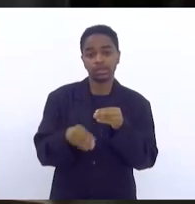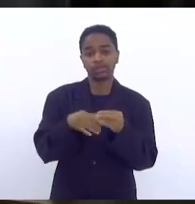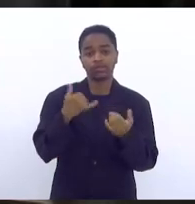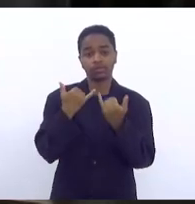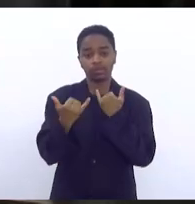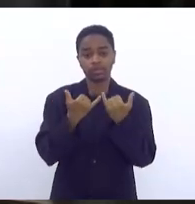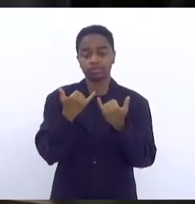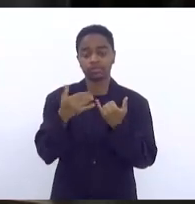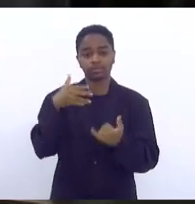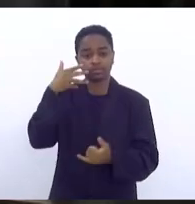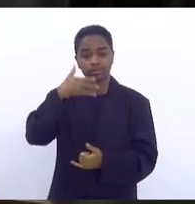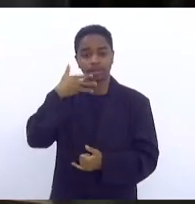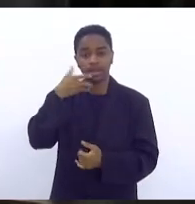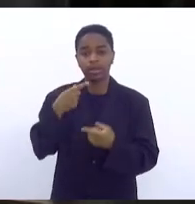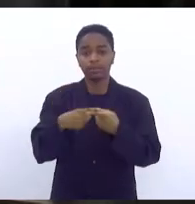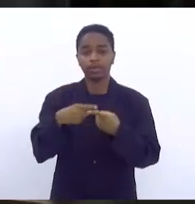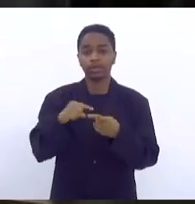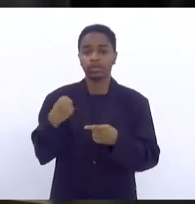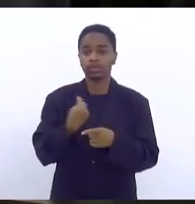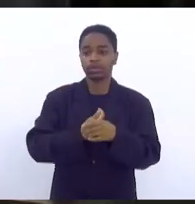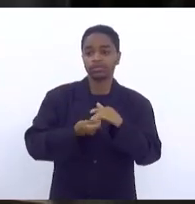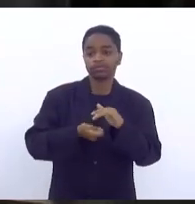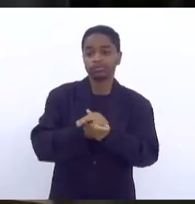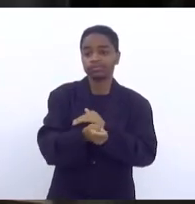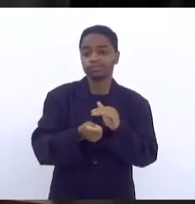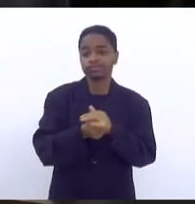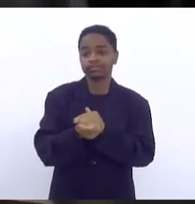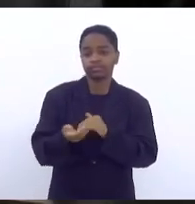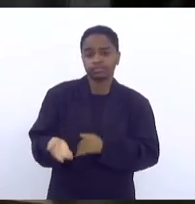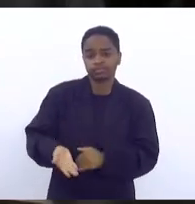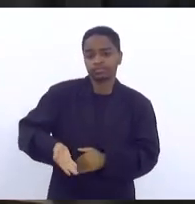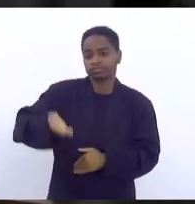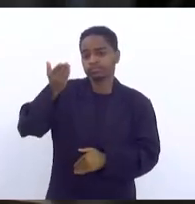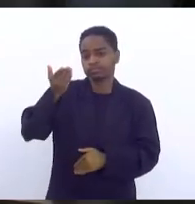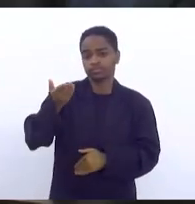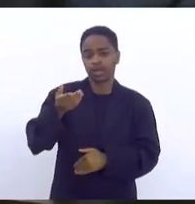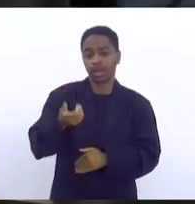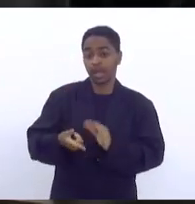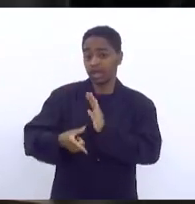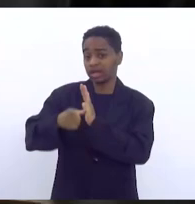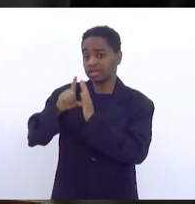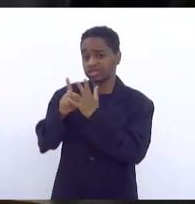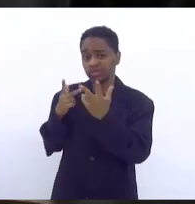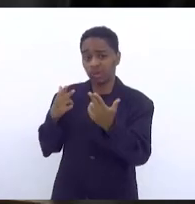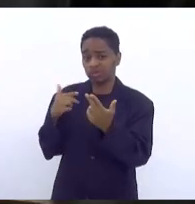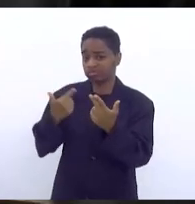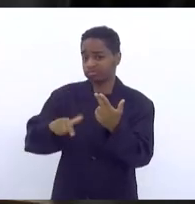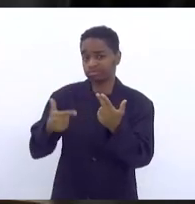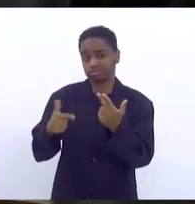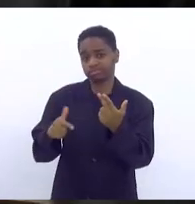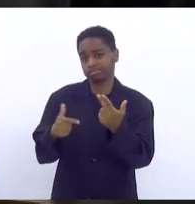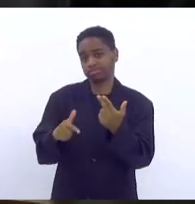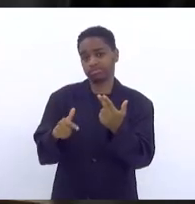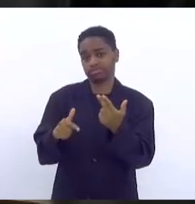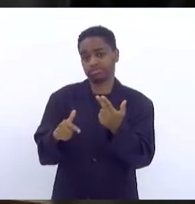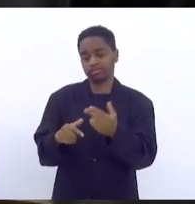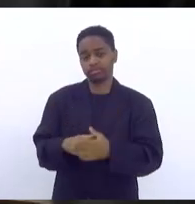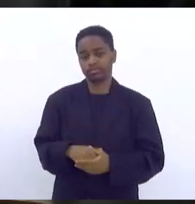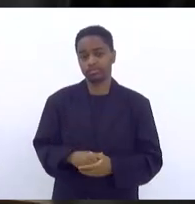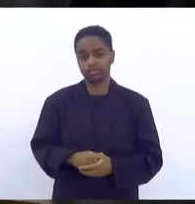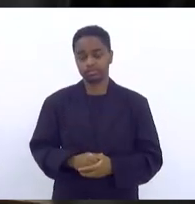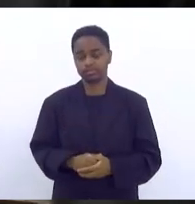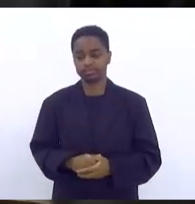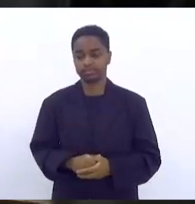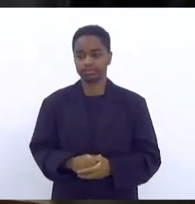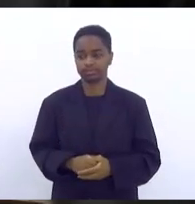subindo o nível de de investimento para patamar nunca verificado na história do saneamento do Rio de